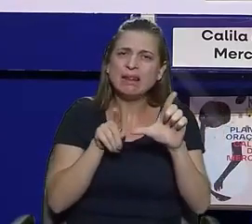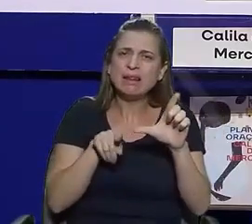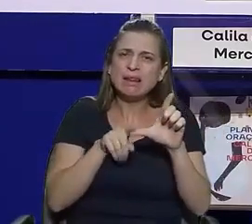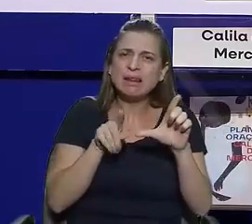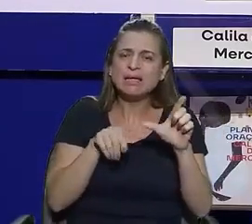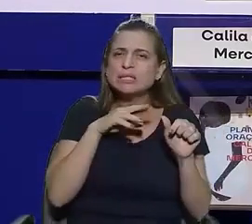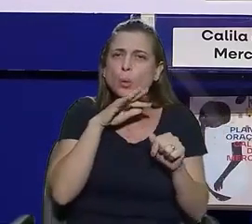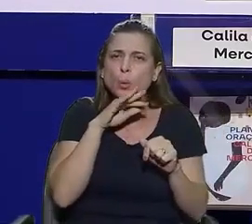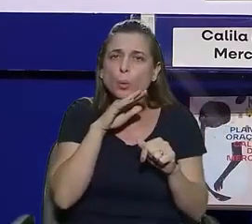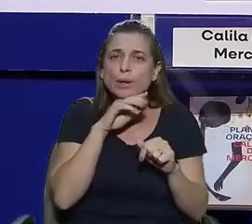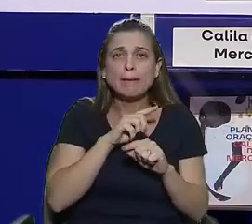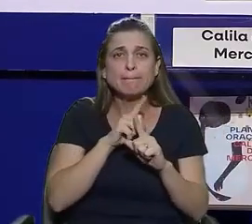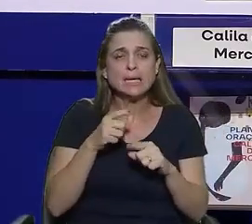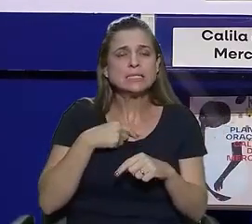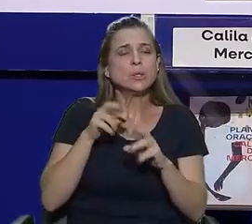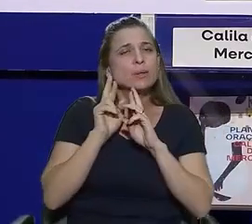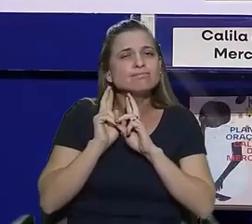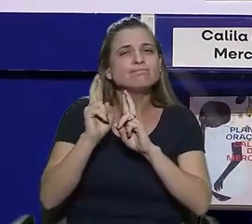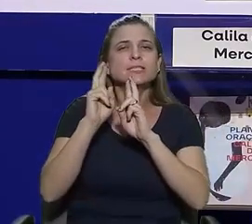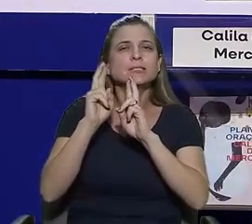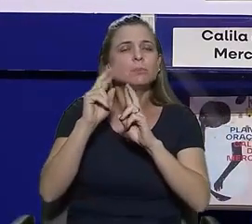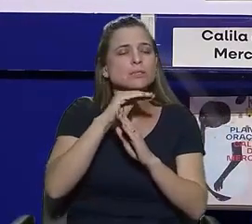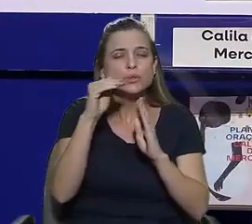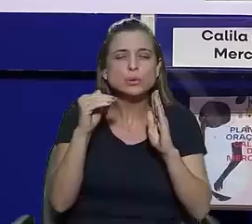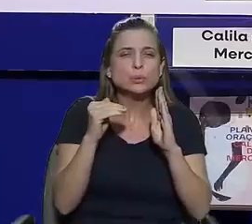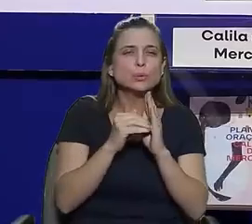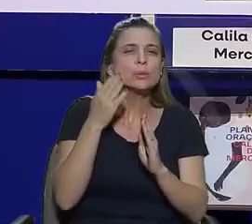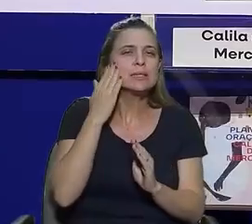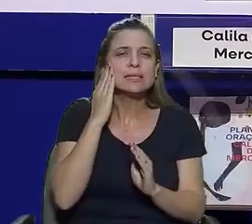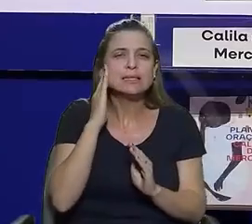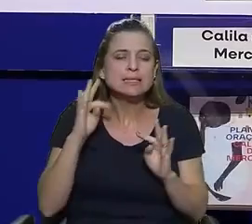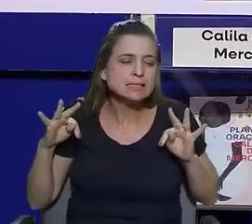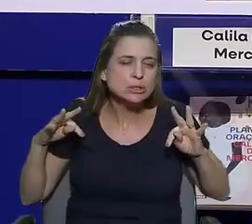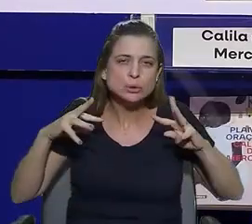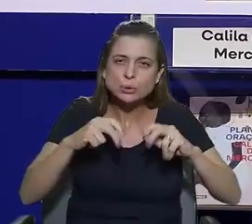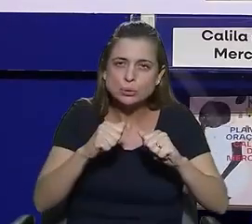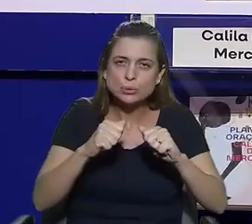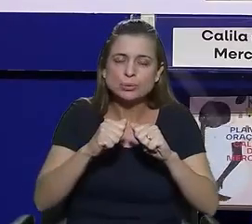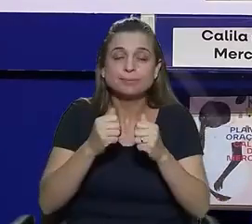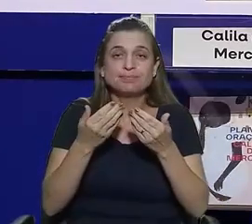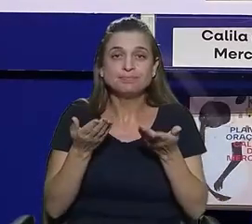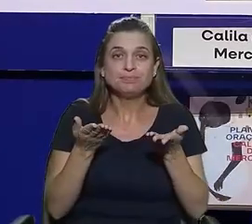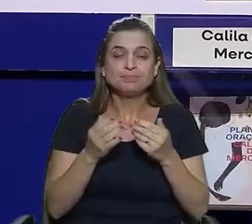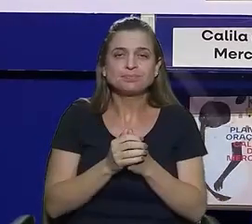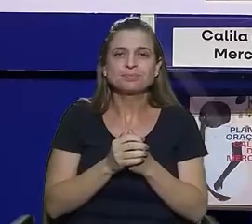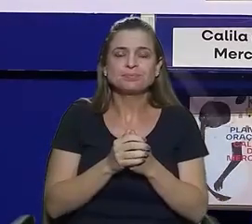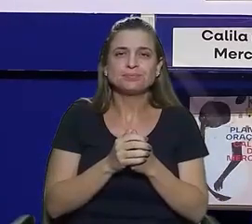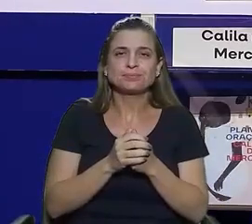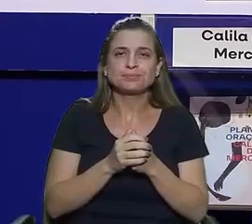aquela? E eu com a esperança de que todos estivessem entendendo tudo, né? É muito curioso. E aí eu